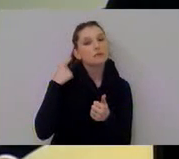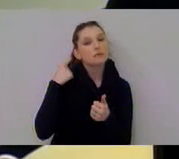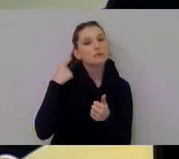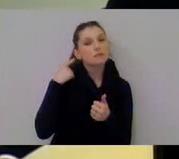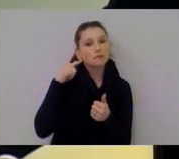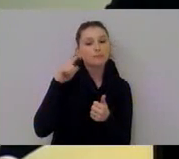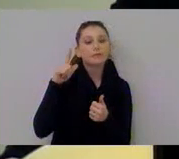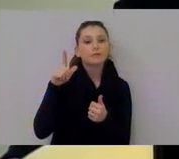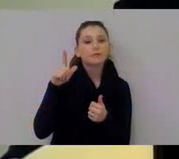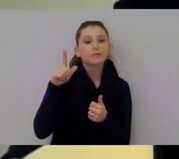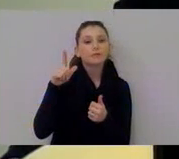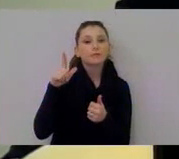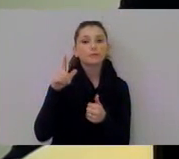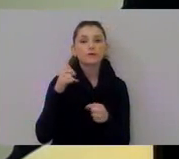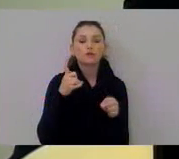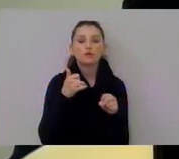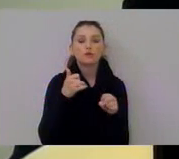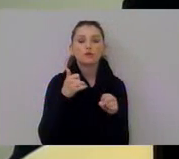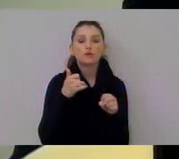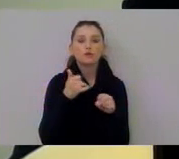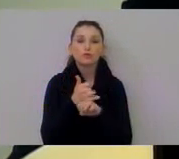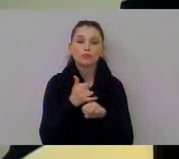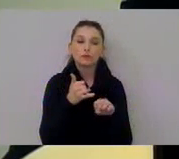e o vereador